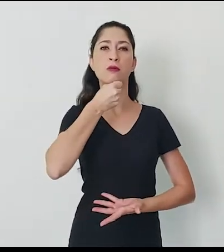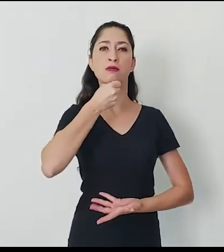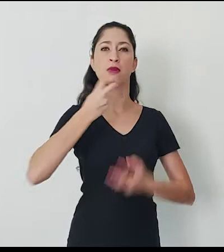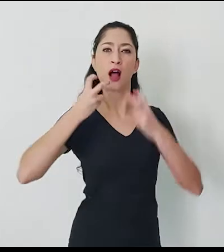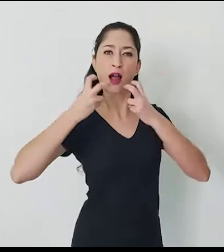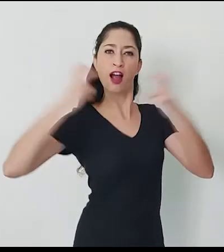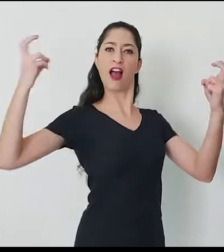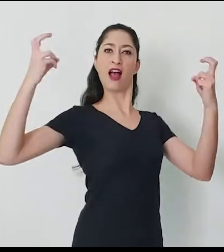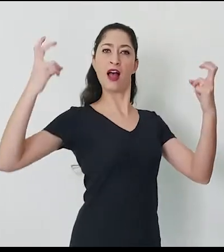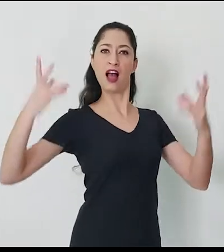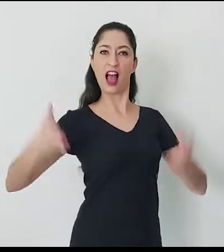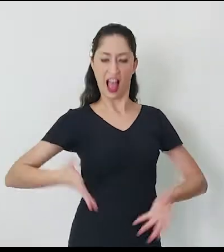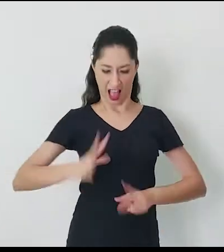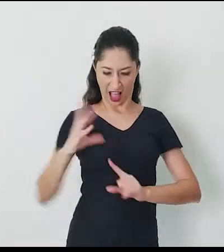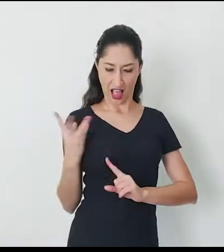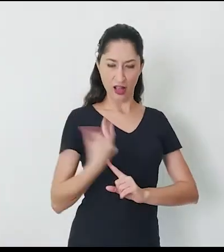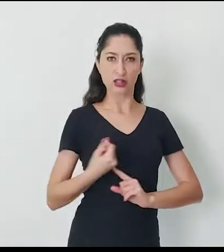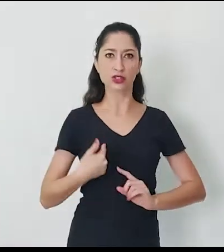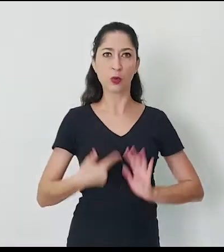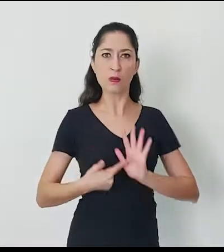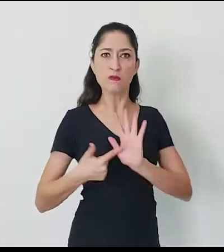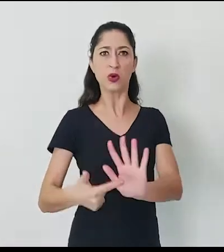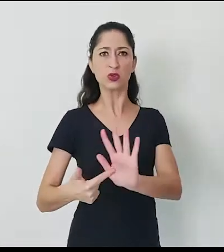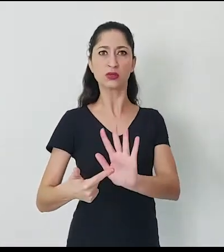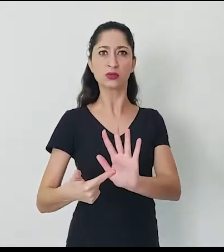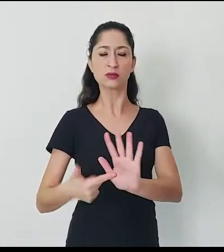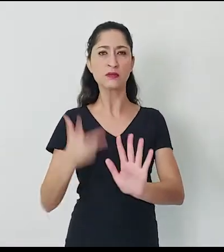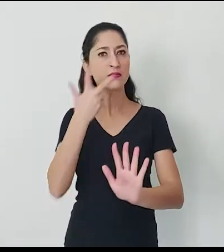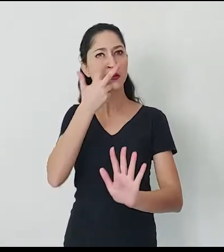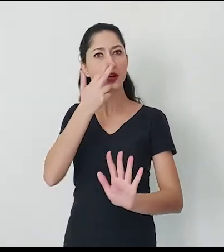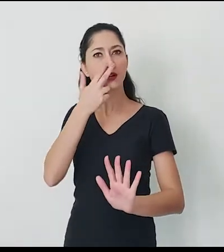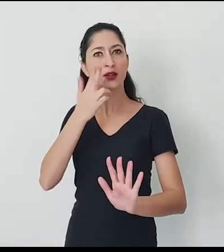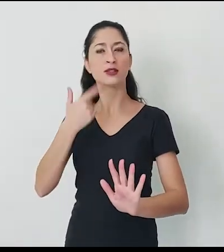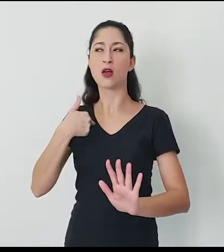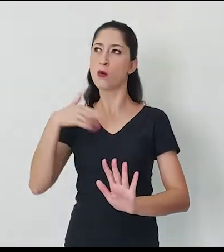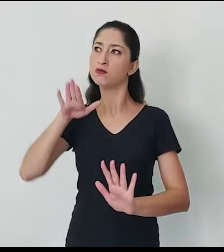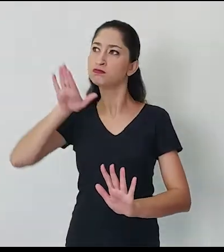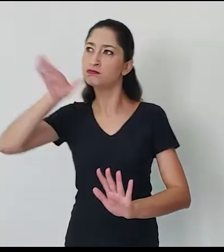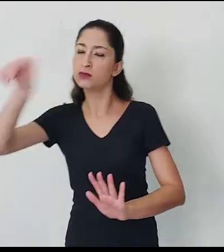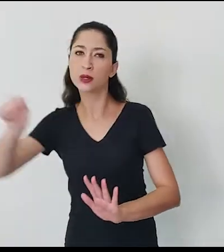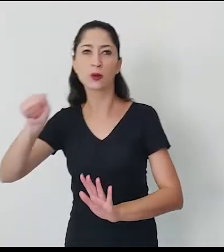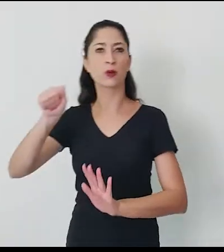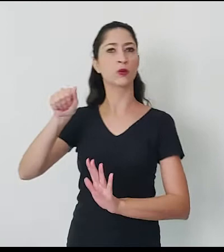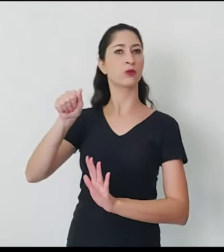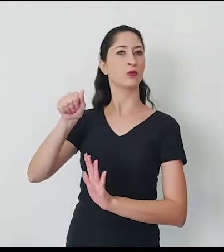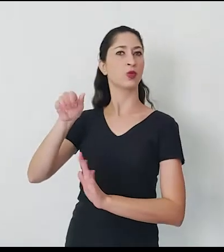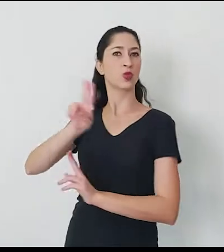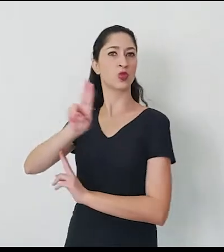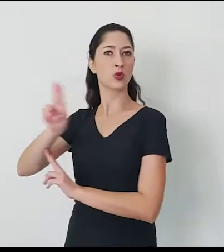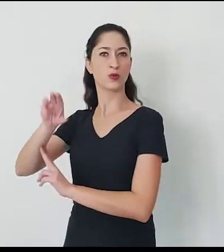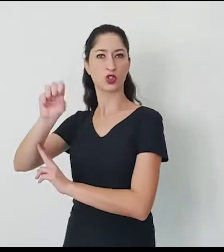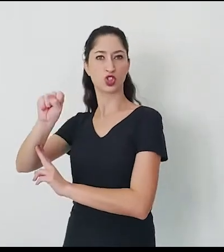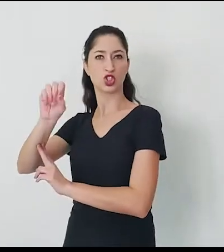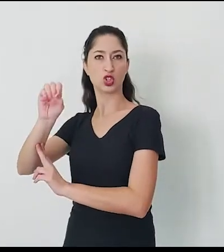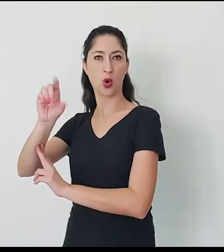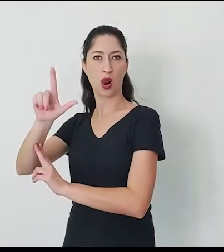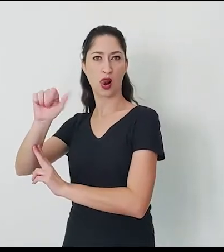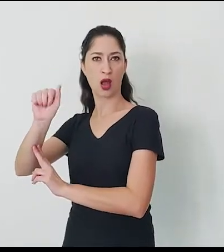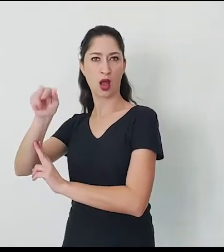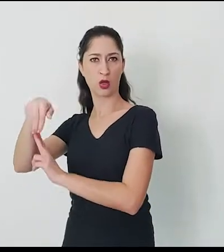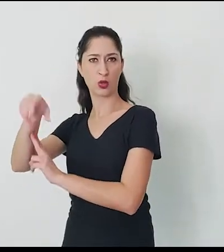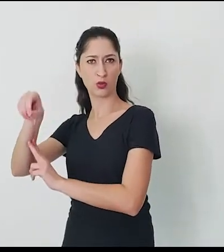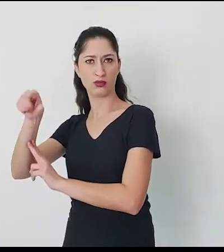começam a falar, a pôr para fora a nossa arte, a gente puxa nomes como Solano Trindade, a